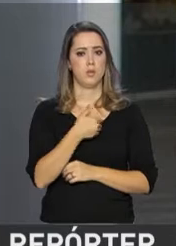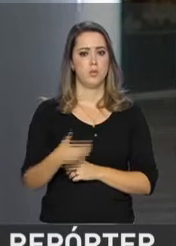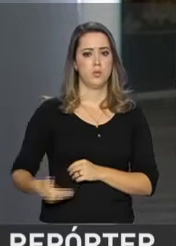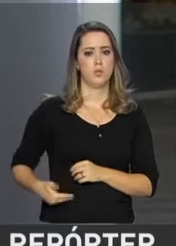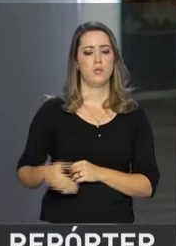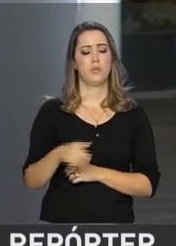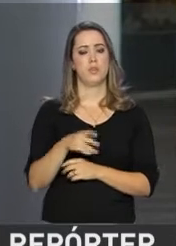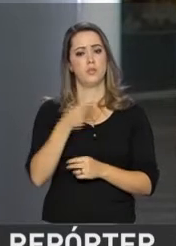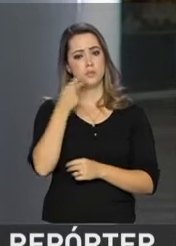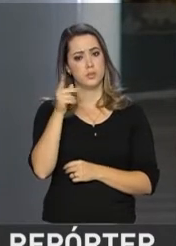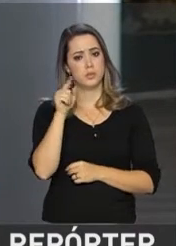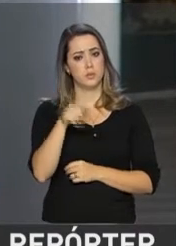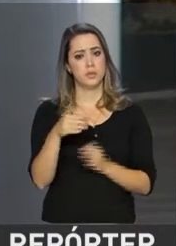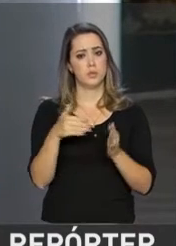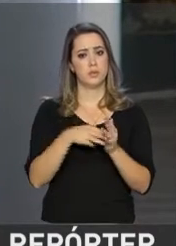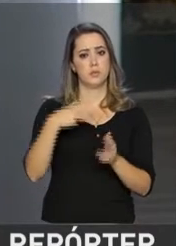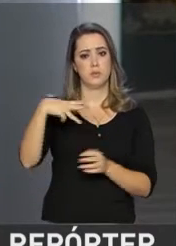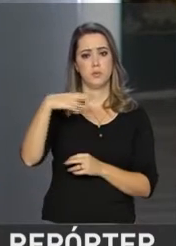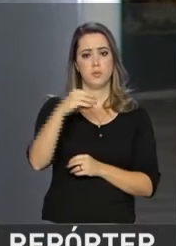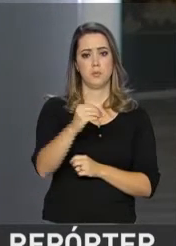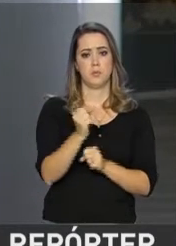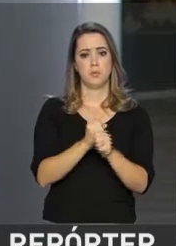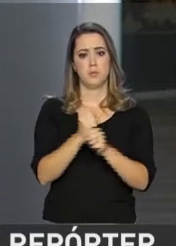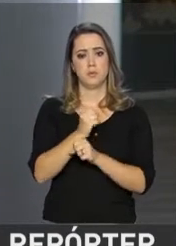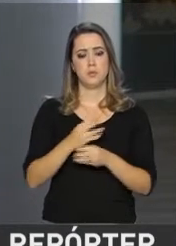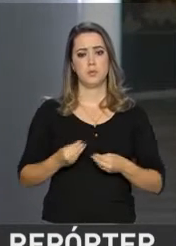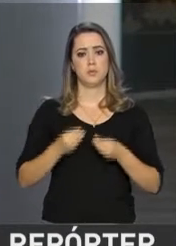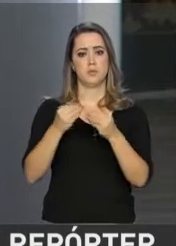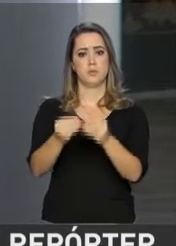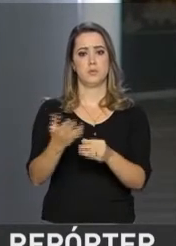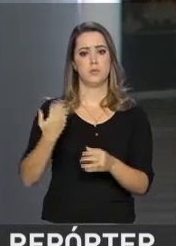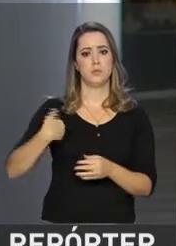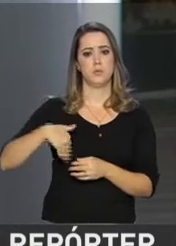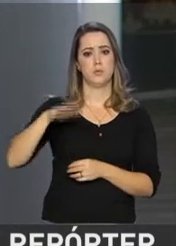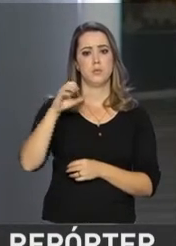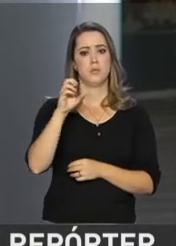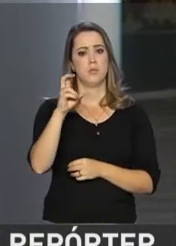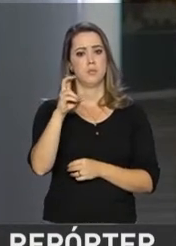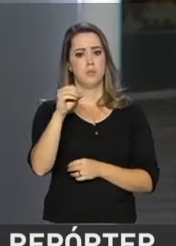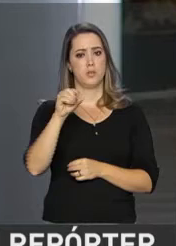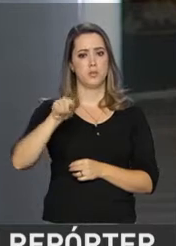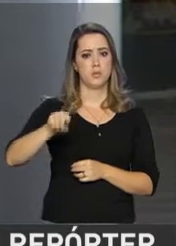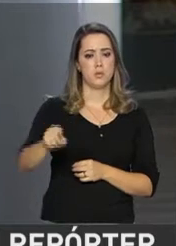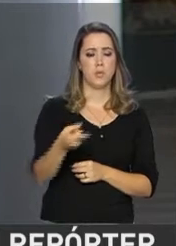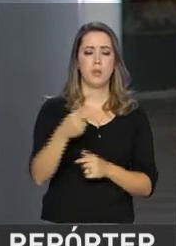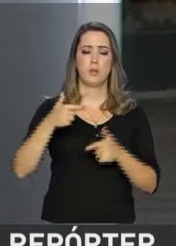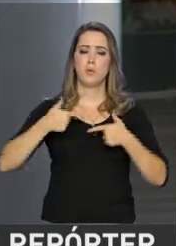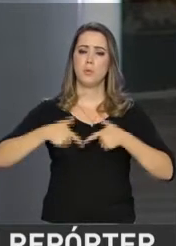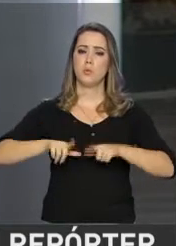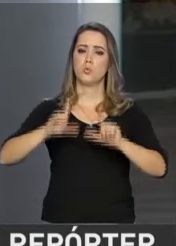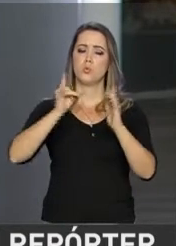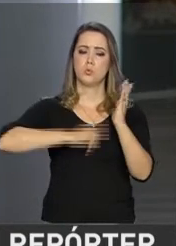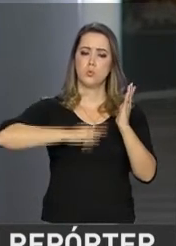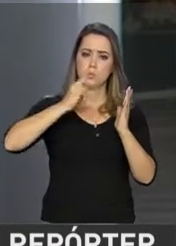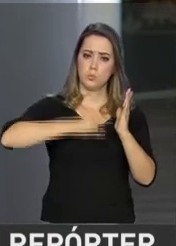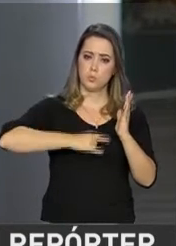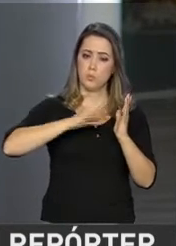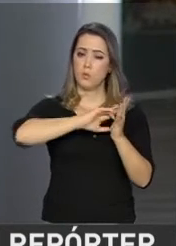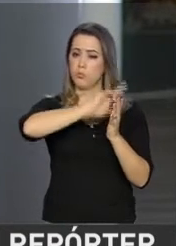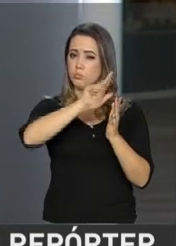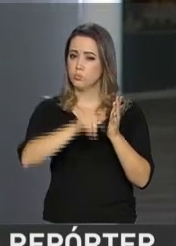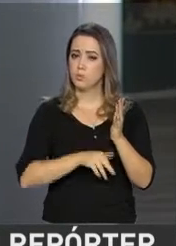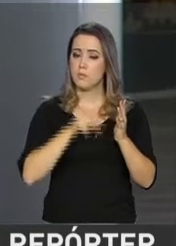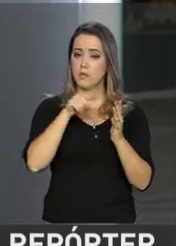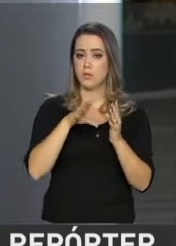adiantou que até o mês de março deste ano pretende entregar mais de 50 mil títulos definitivos e provisórios boa